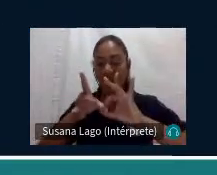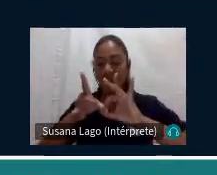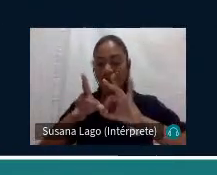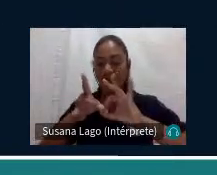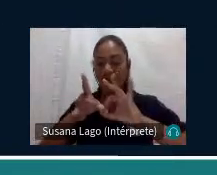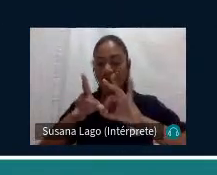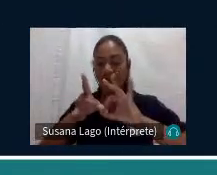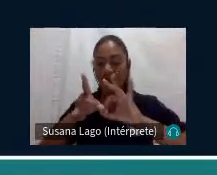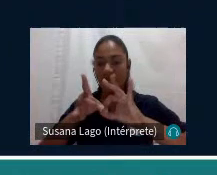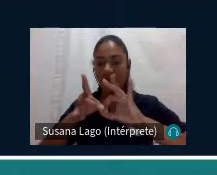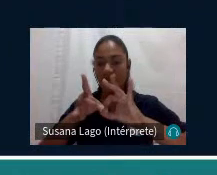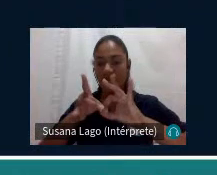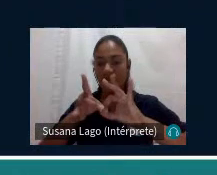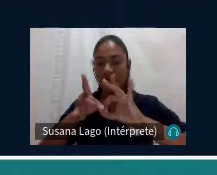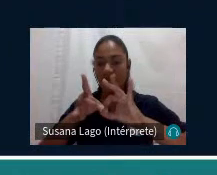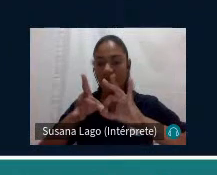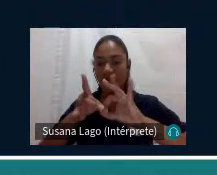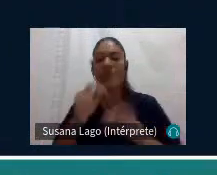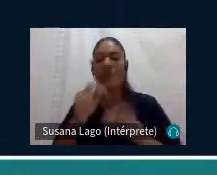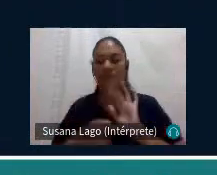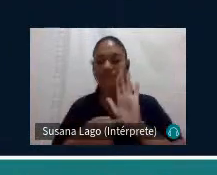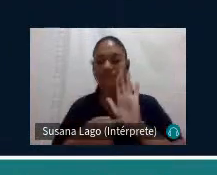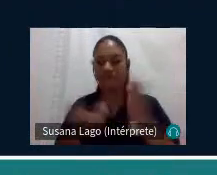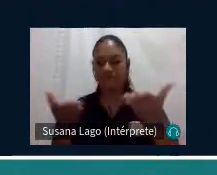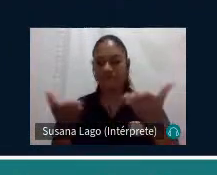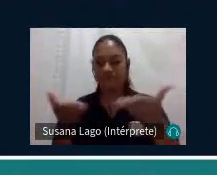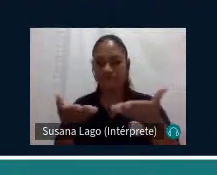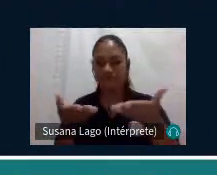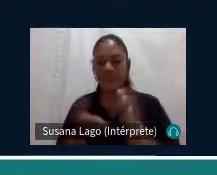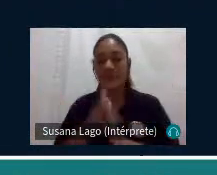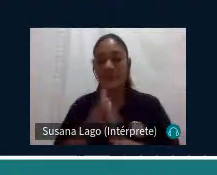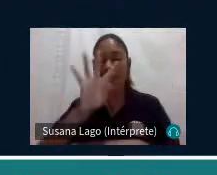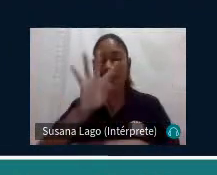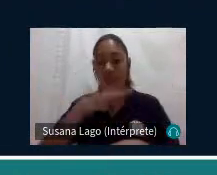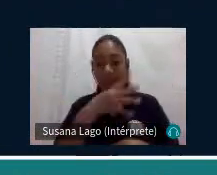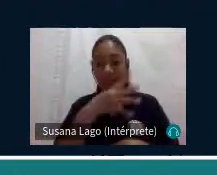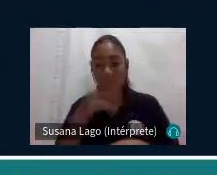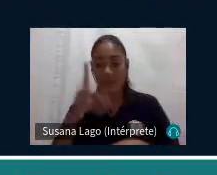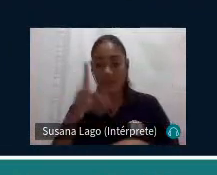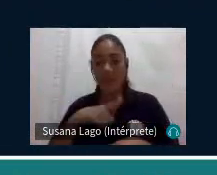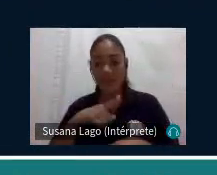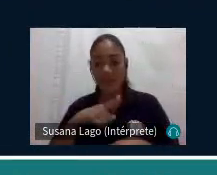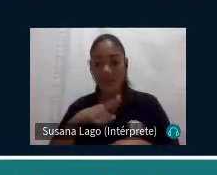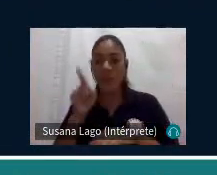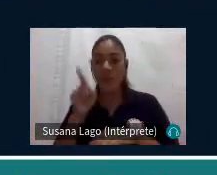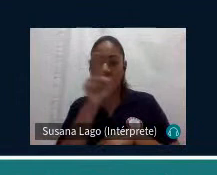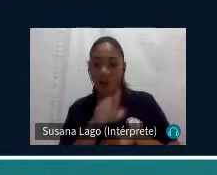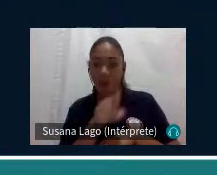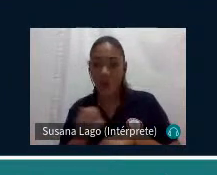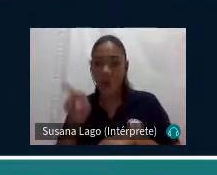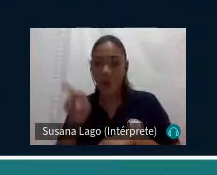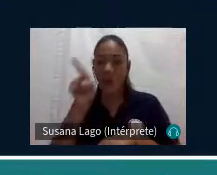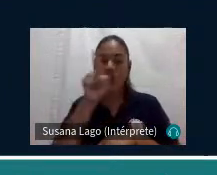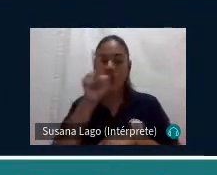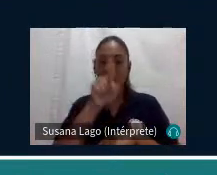que tem? Nessa tabela, a gente vai ter rotação no motor por repetições por minuto, a relação de transmissão